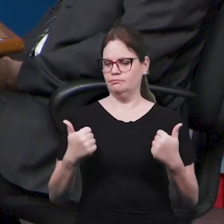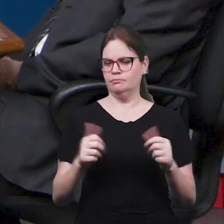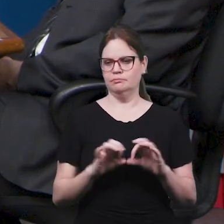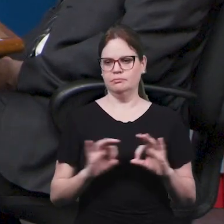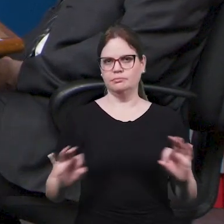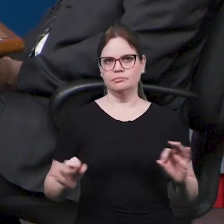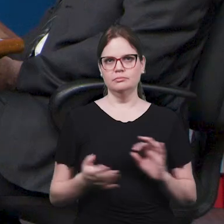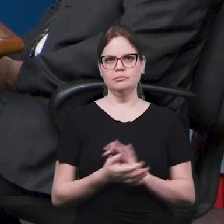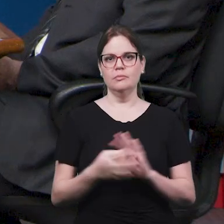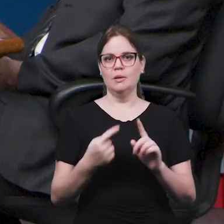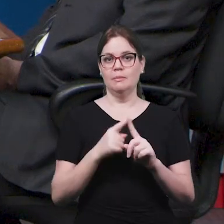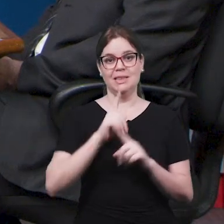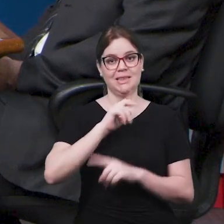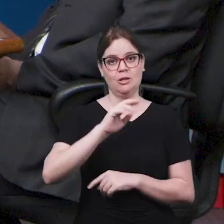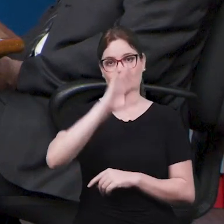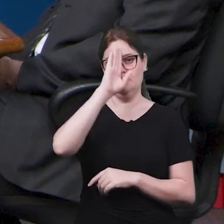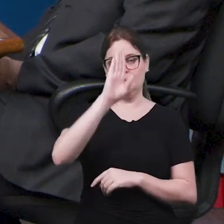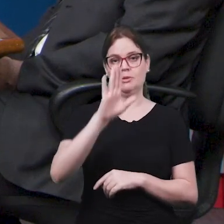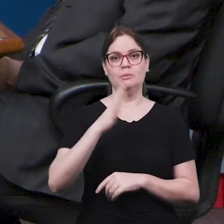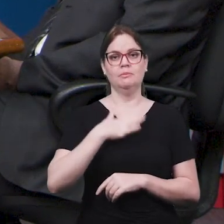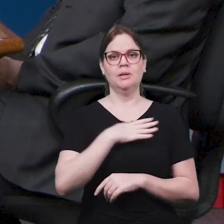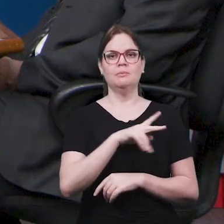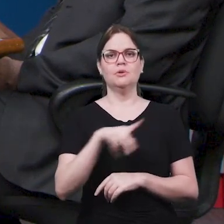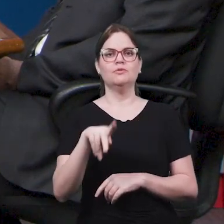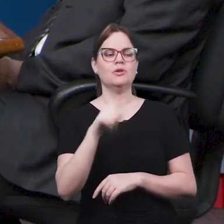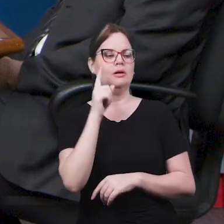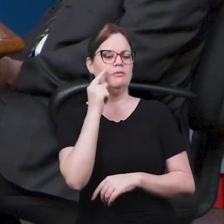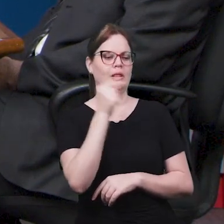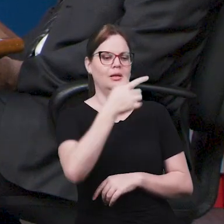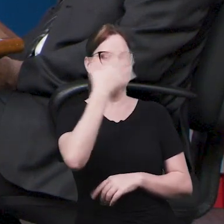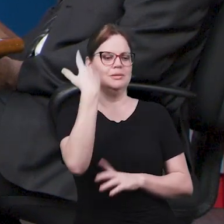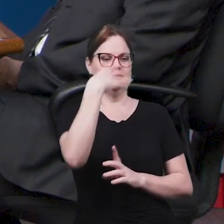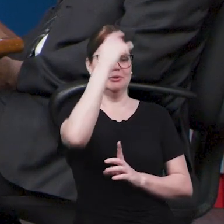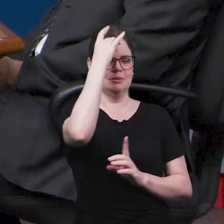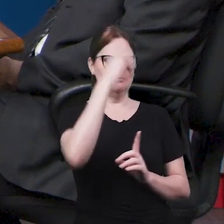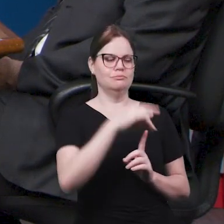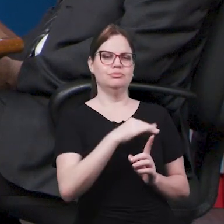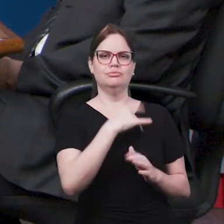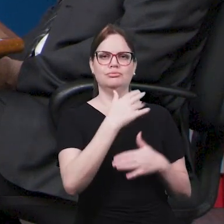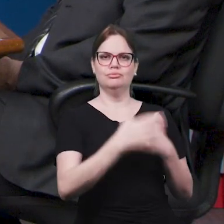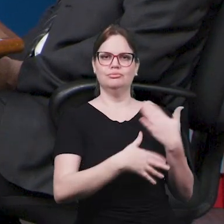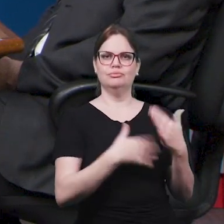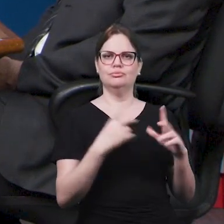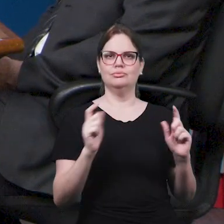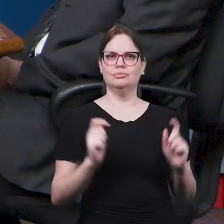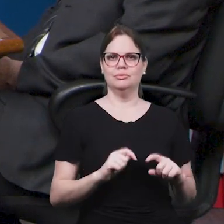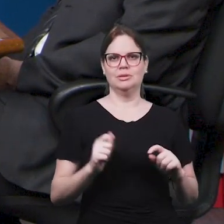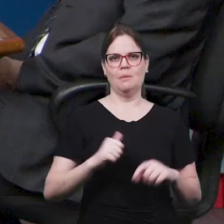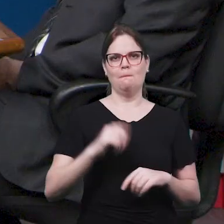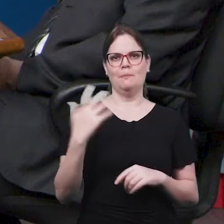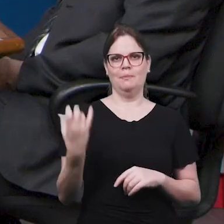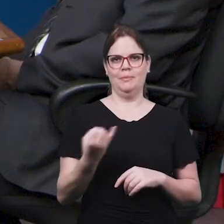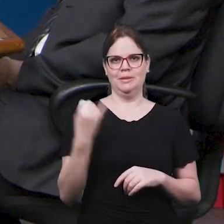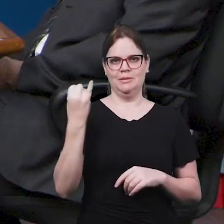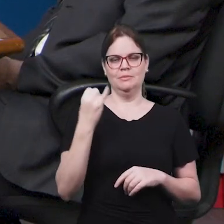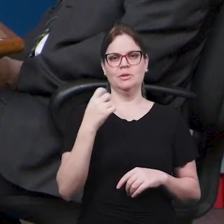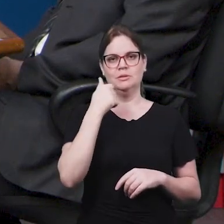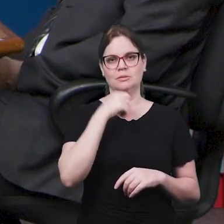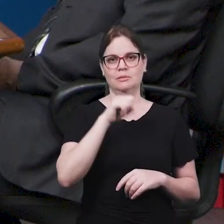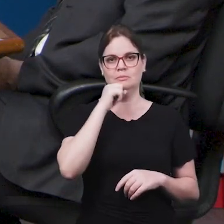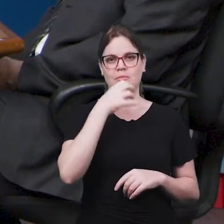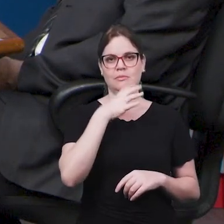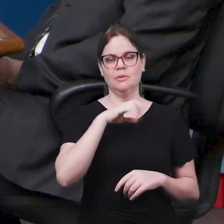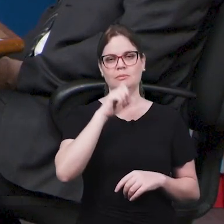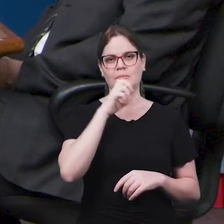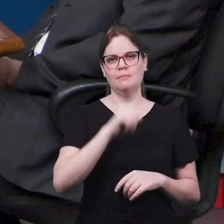não é ainda o essencial. Não. A minha professora é uma pessoa cheia do Espírito Santo e isso é que é o mais importante que os pais mais